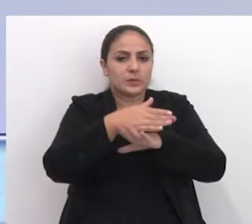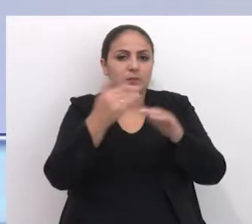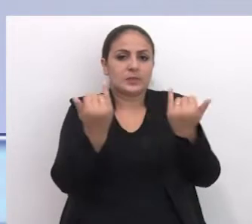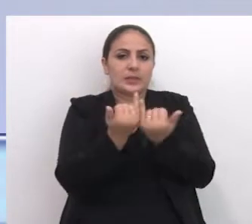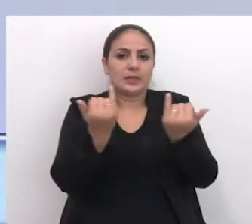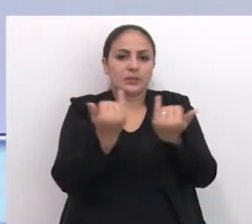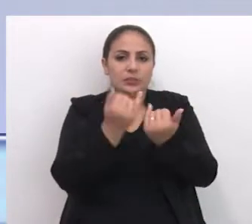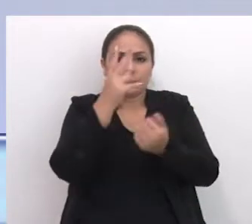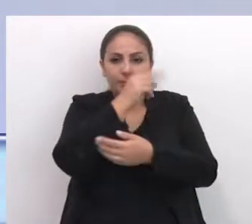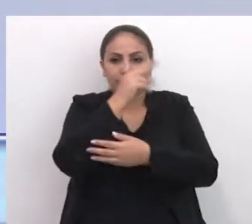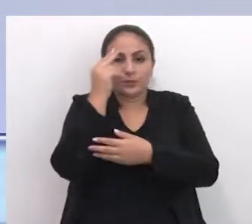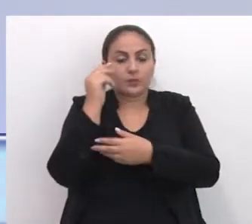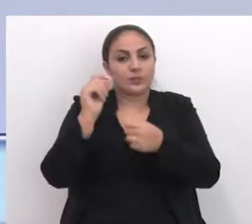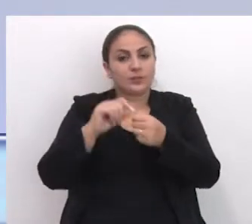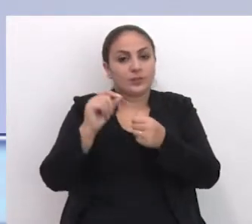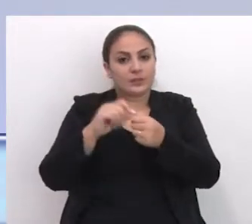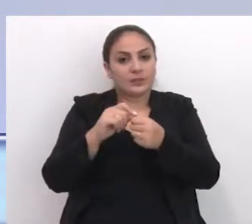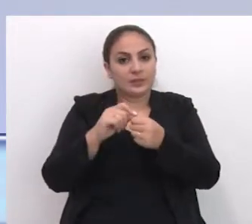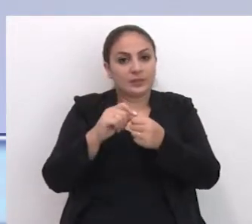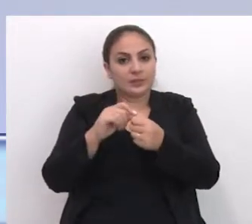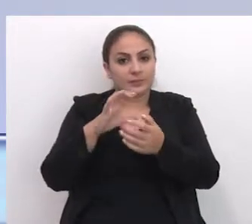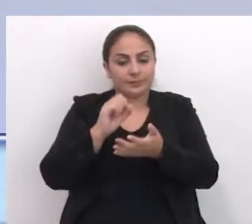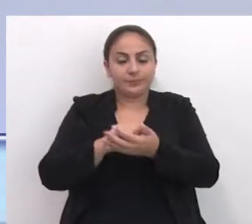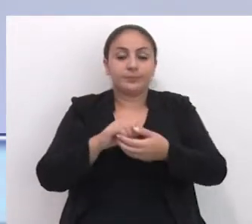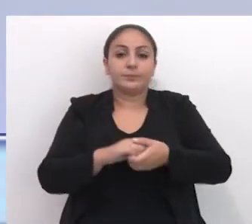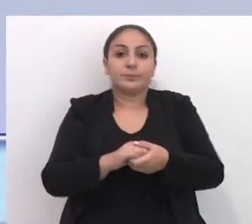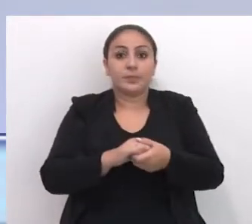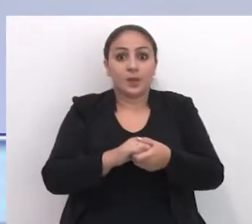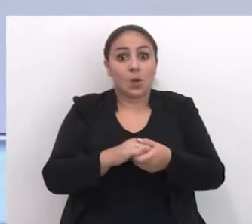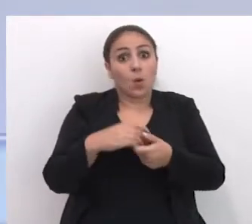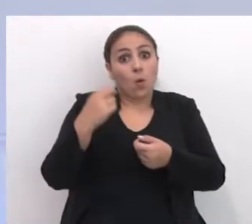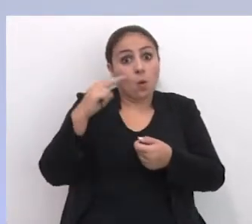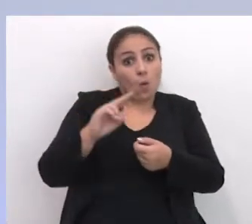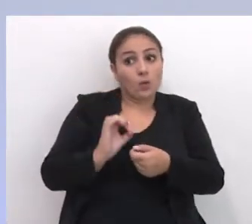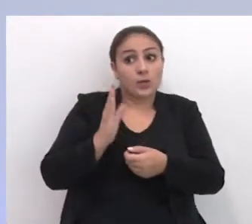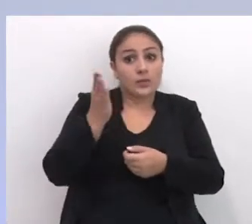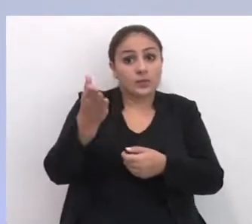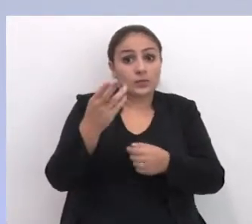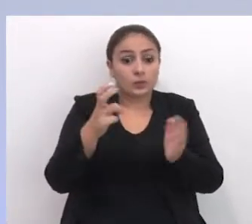acessar o site da Prefeitura e fazer a impressão. Ou ainda, ir até o banco, já